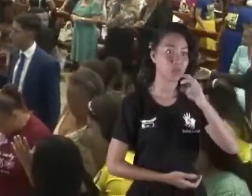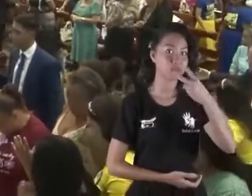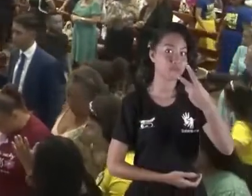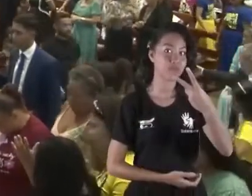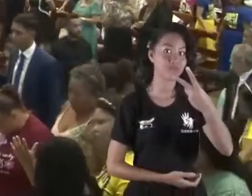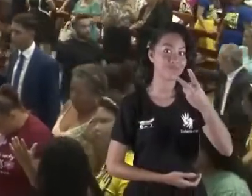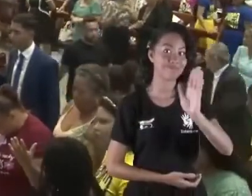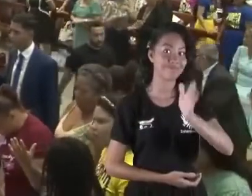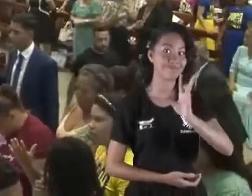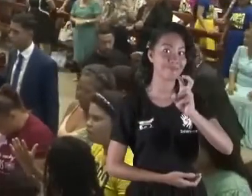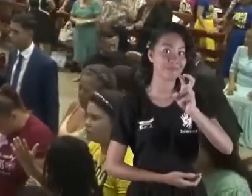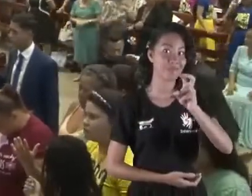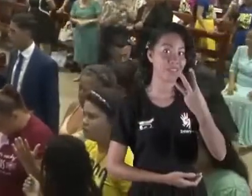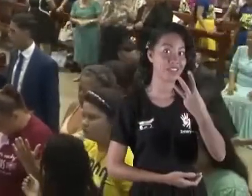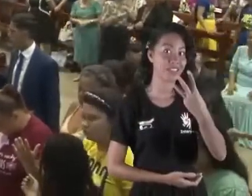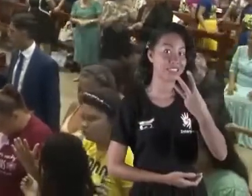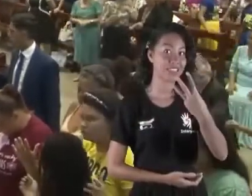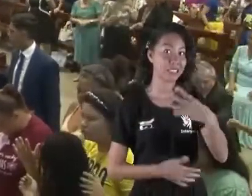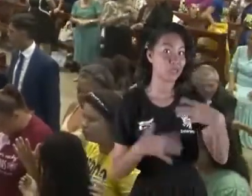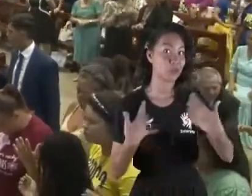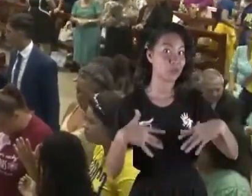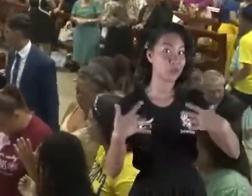Está vindo a 53.